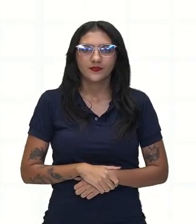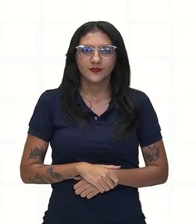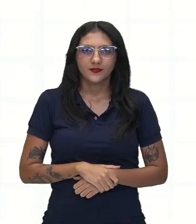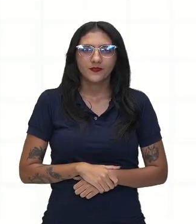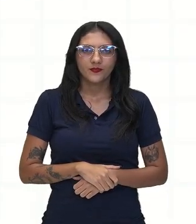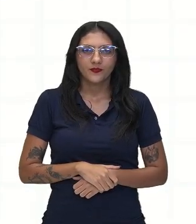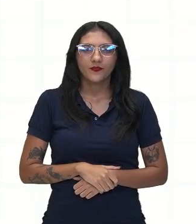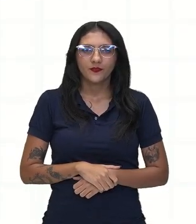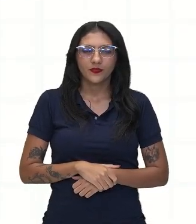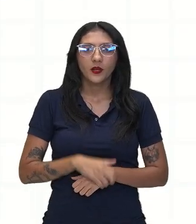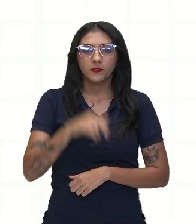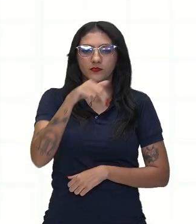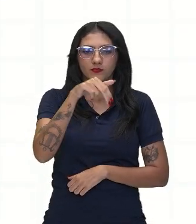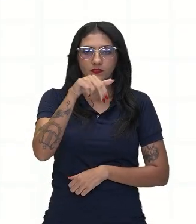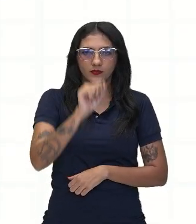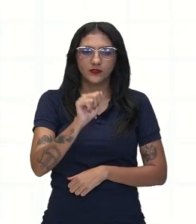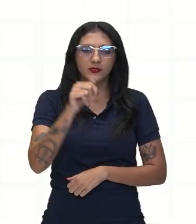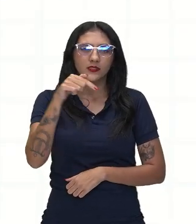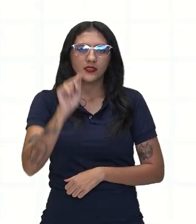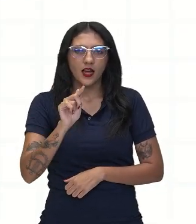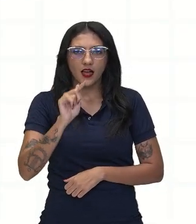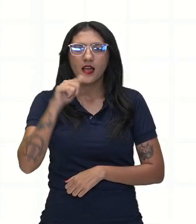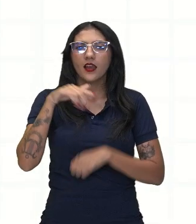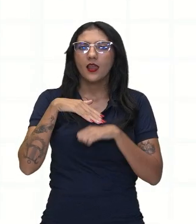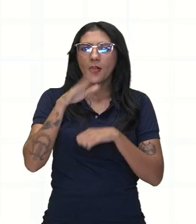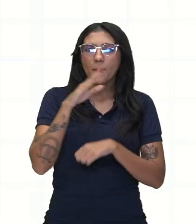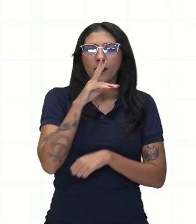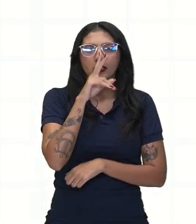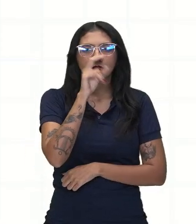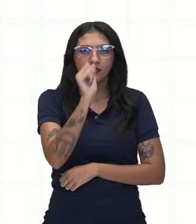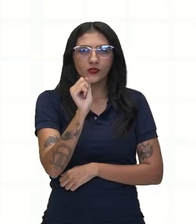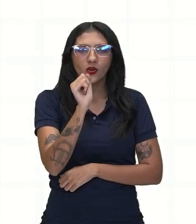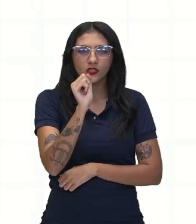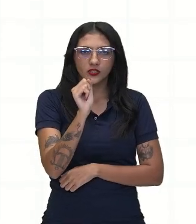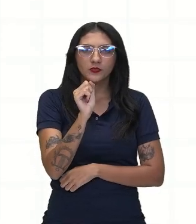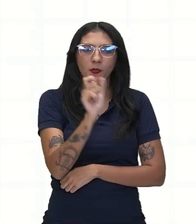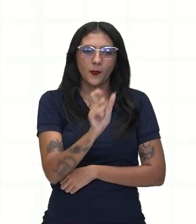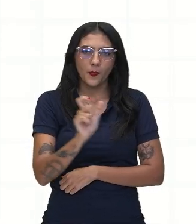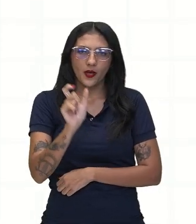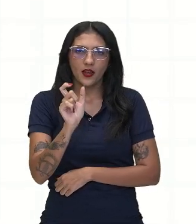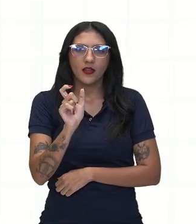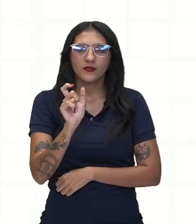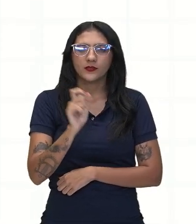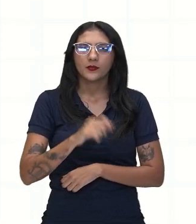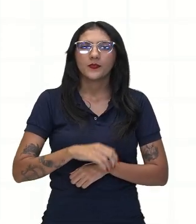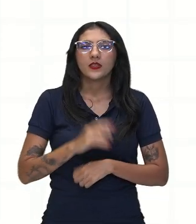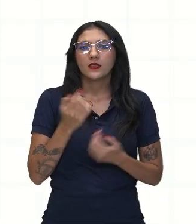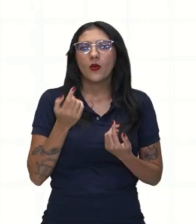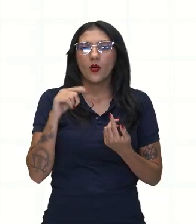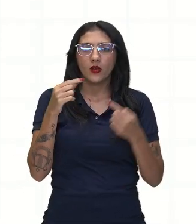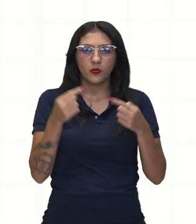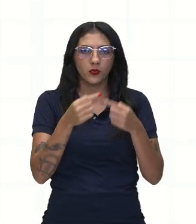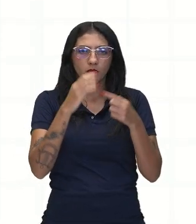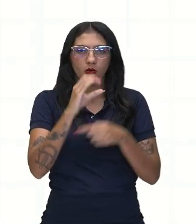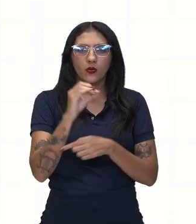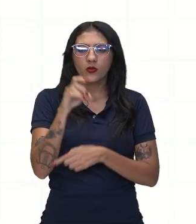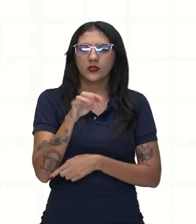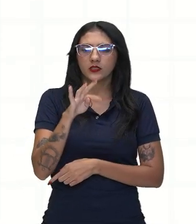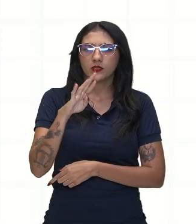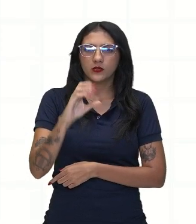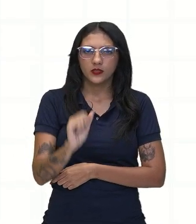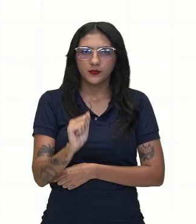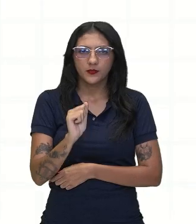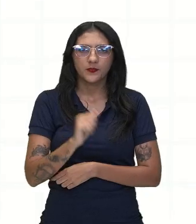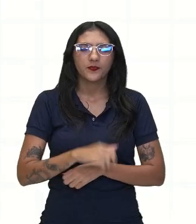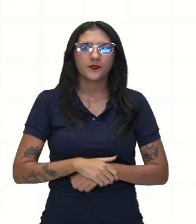Guaraná, última sílaba tônica, né? A última sílaba da palavra é a mais forte, nós chamamos de oxítona. Aí